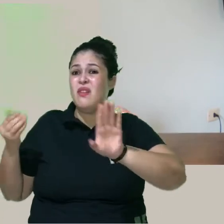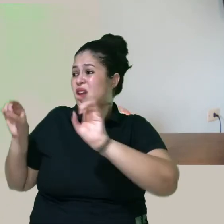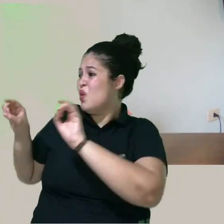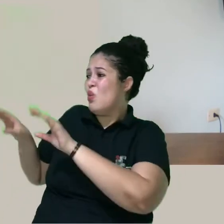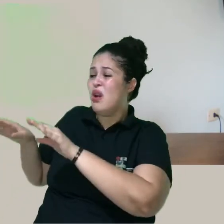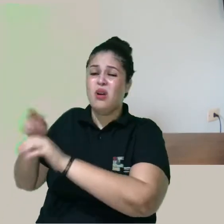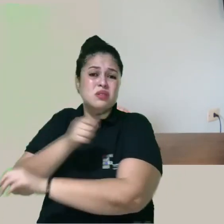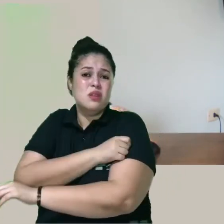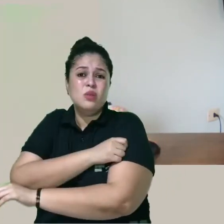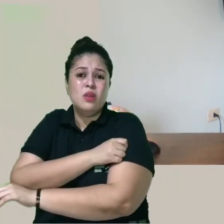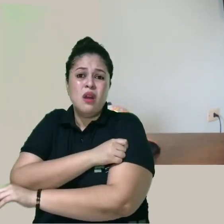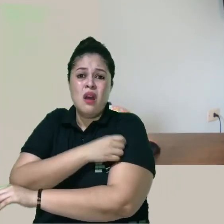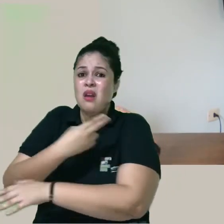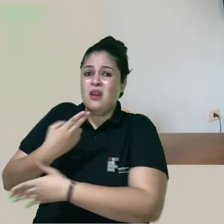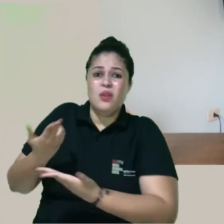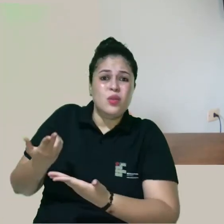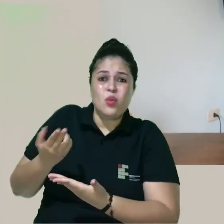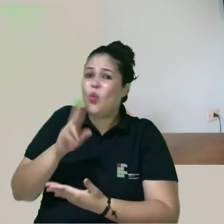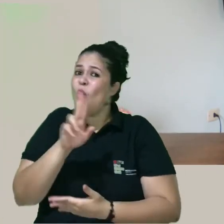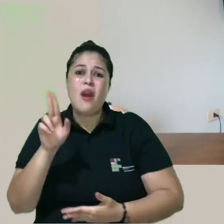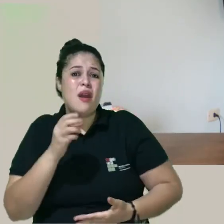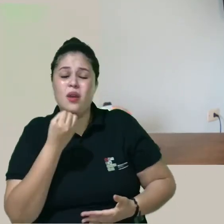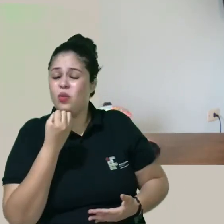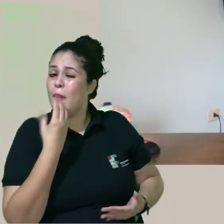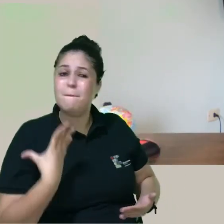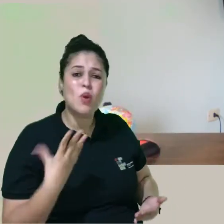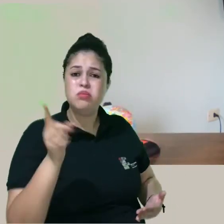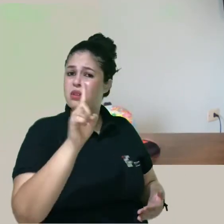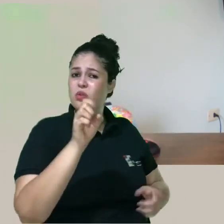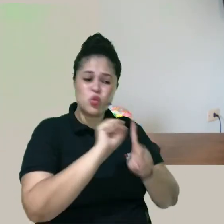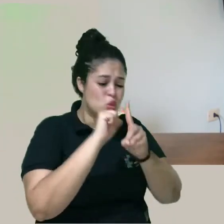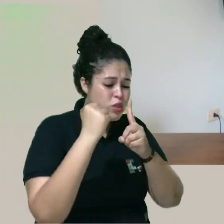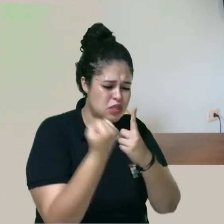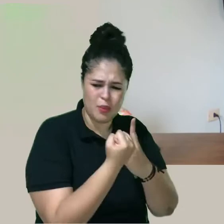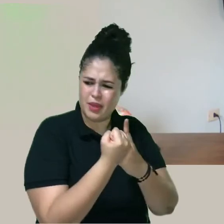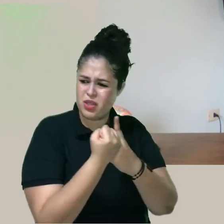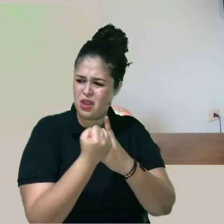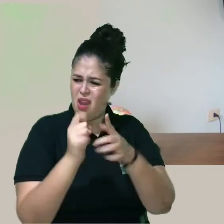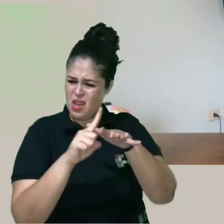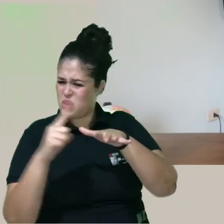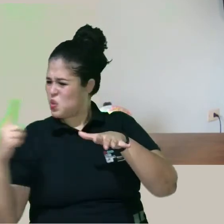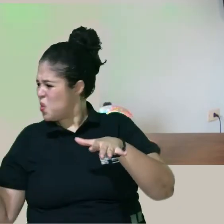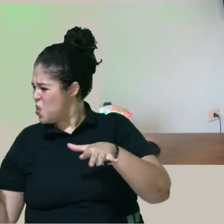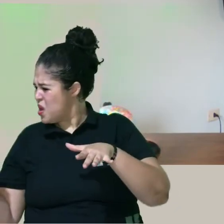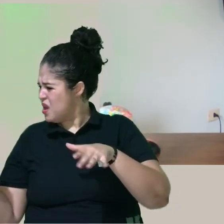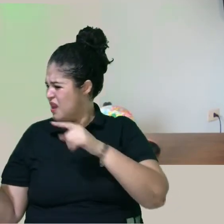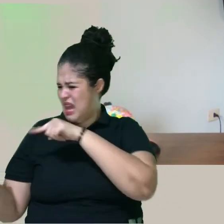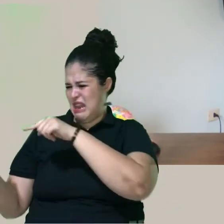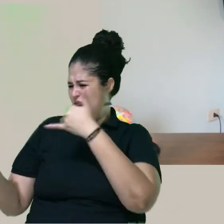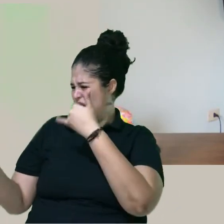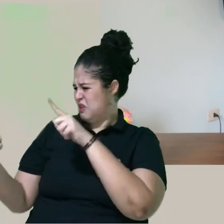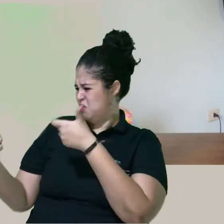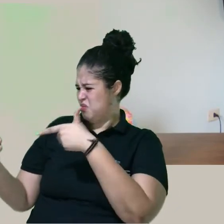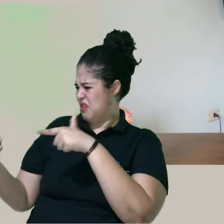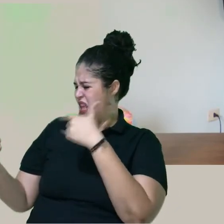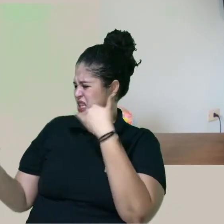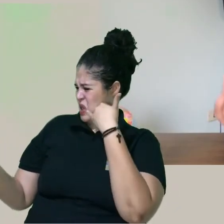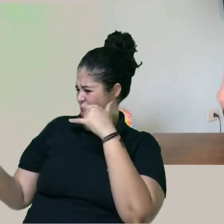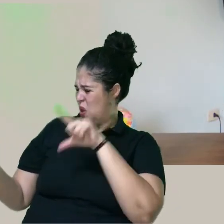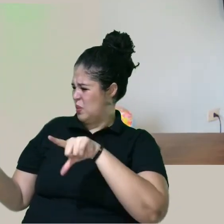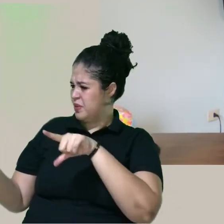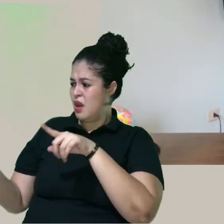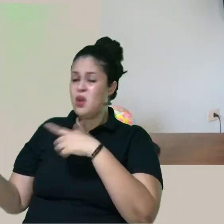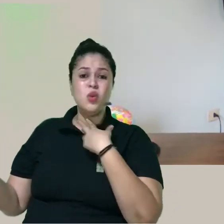desses estudantes. E isso não é justo, né, do ponto de vista social. Tá? Todos têm o direito à educação.